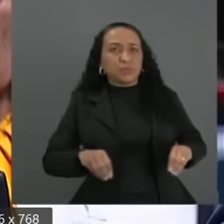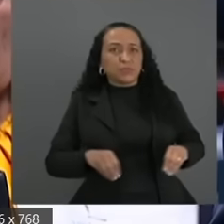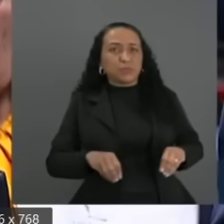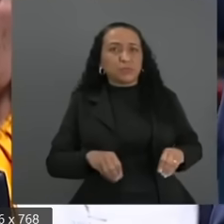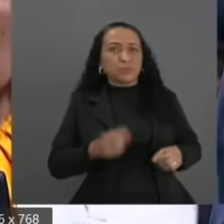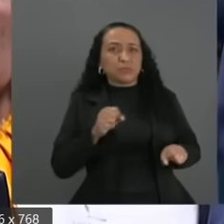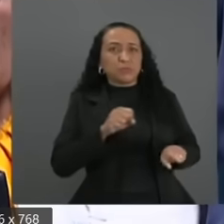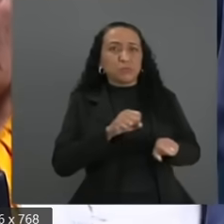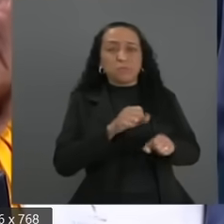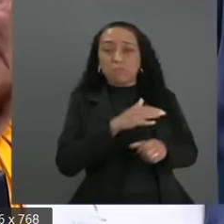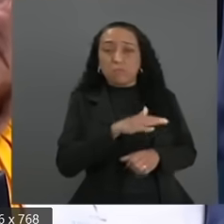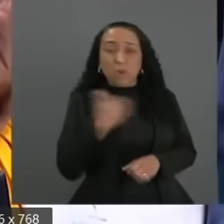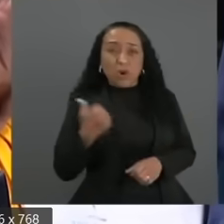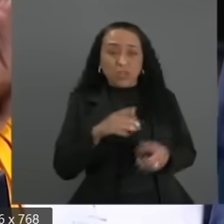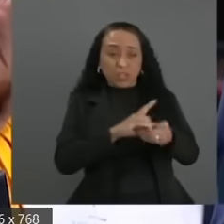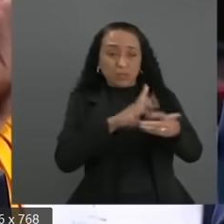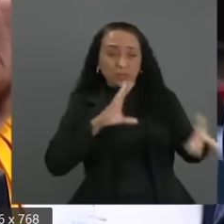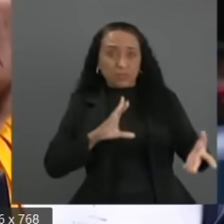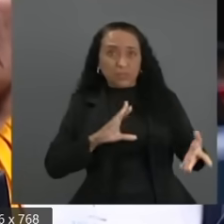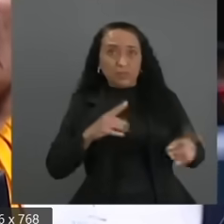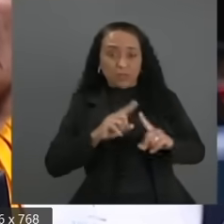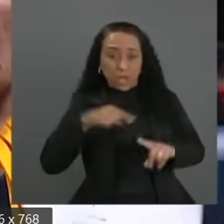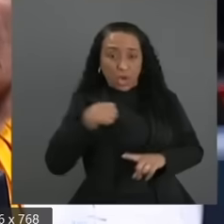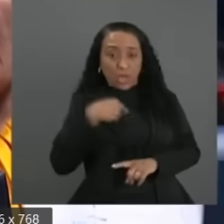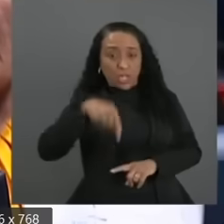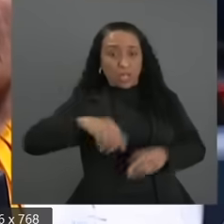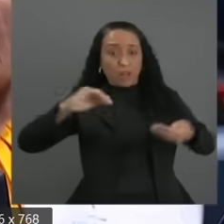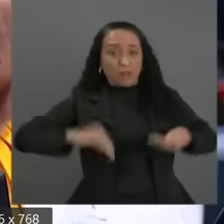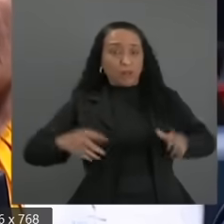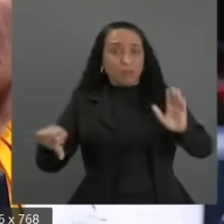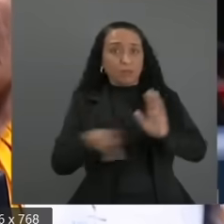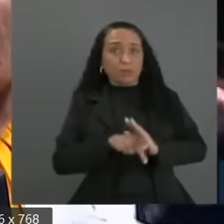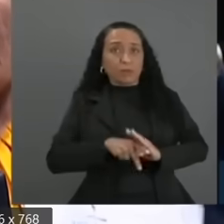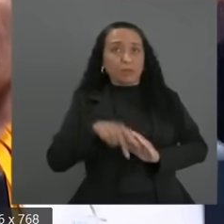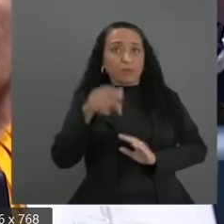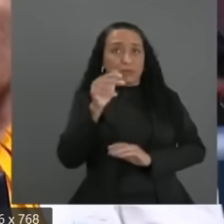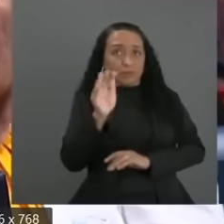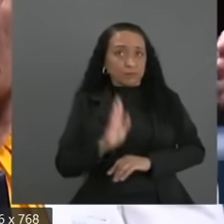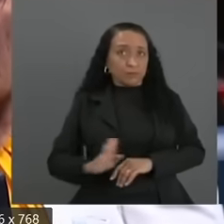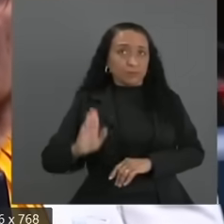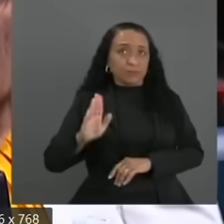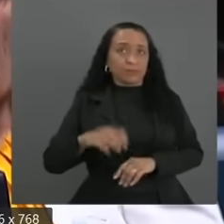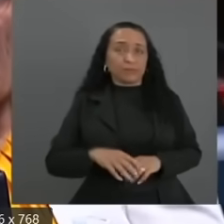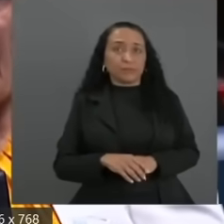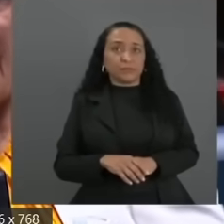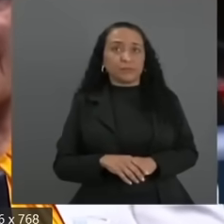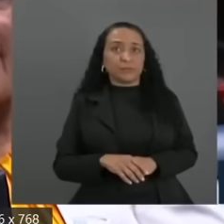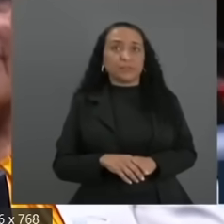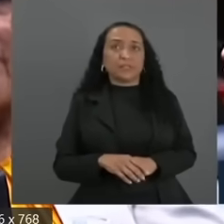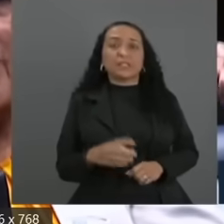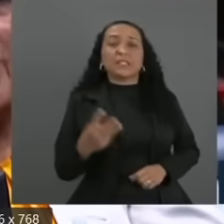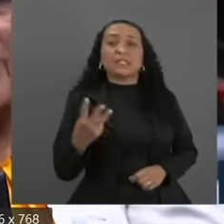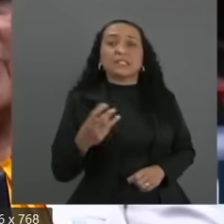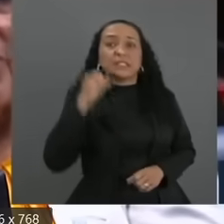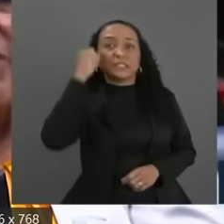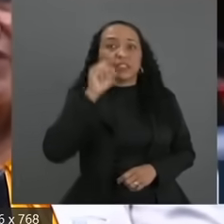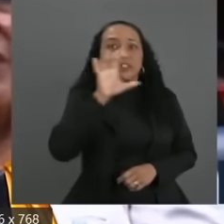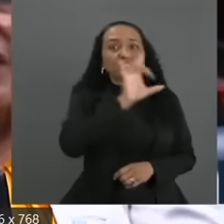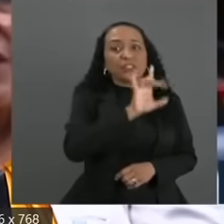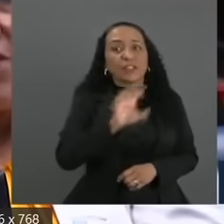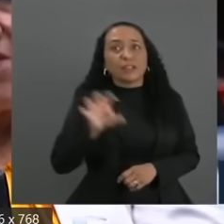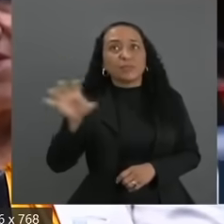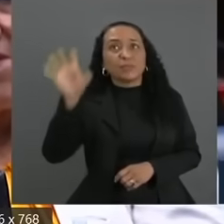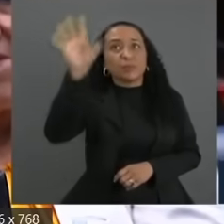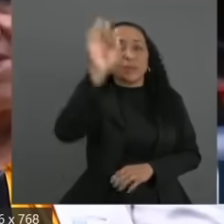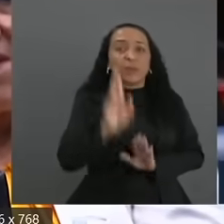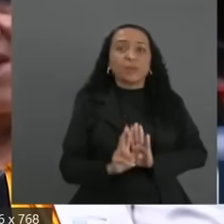democracia, porque nós aqui somos a Casa da Federação. Os 3 senadores de cada estado da Federação representam